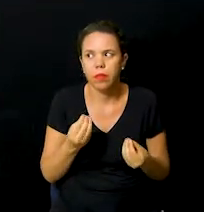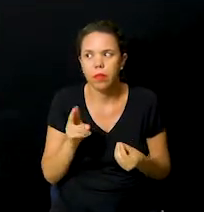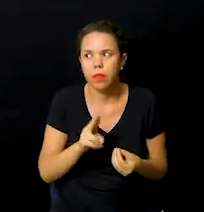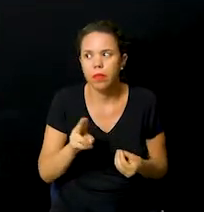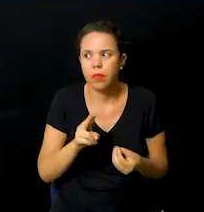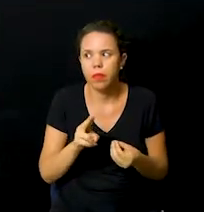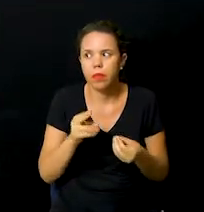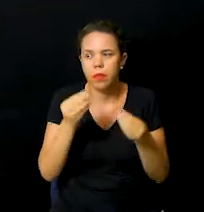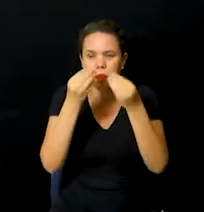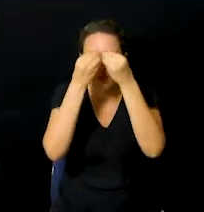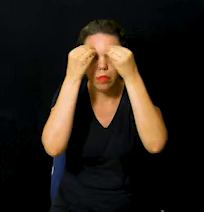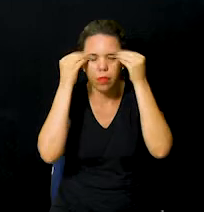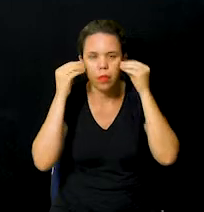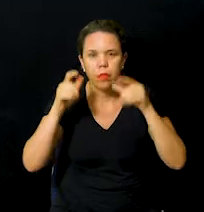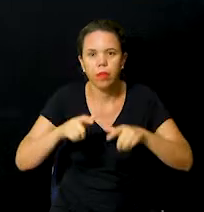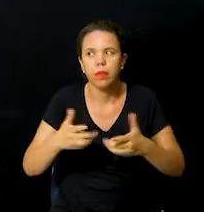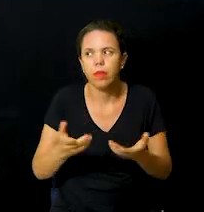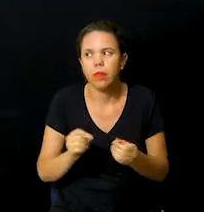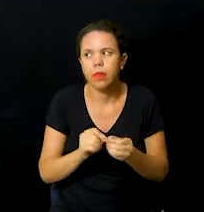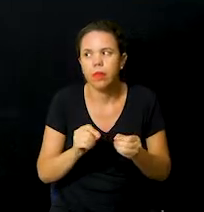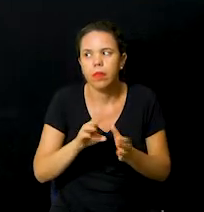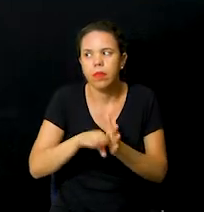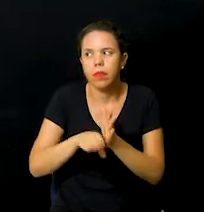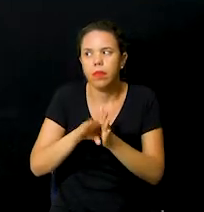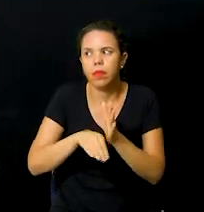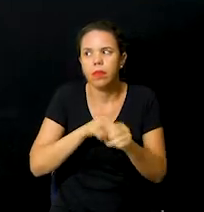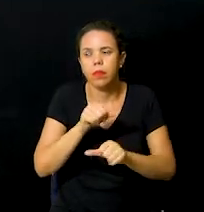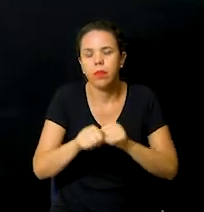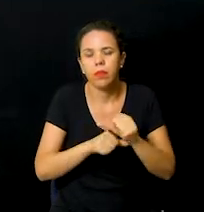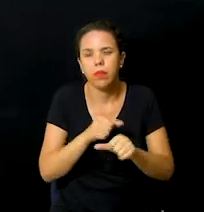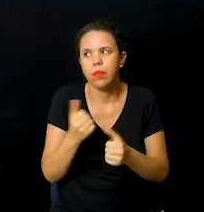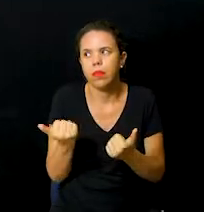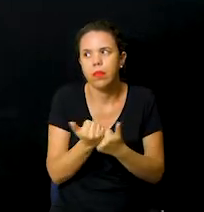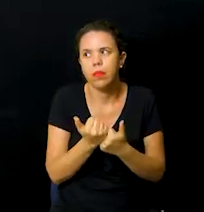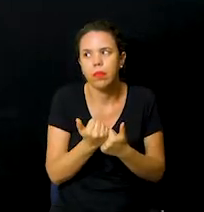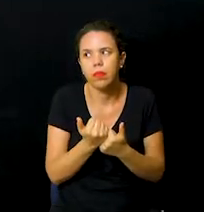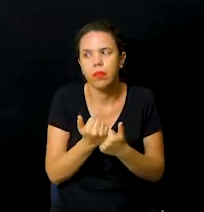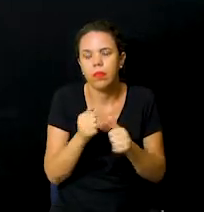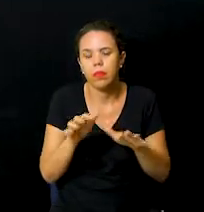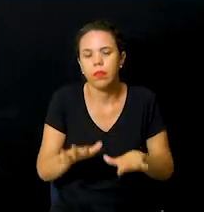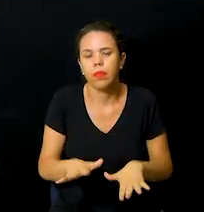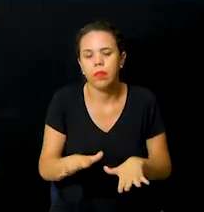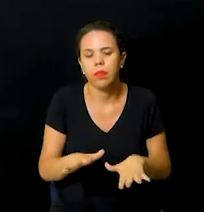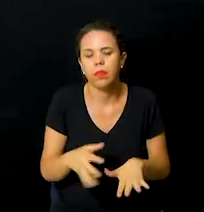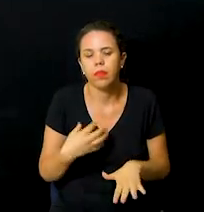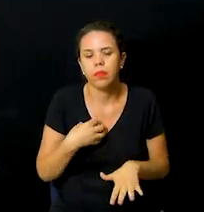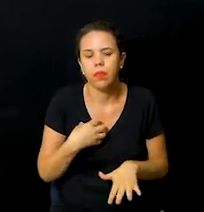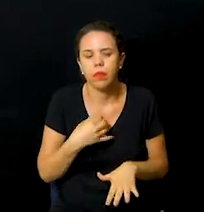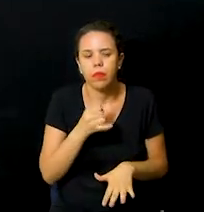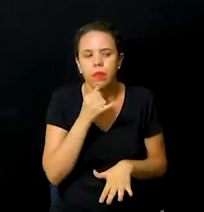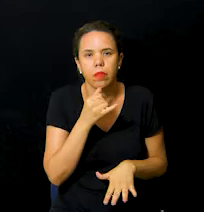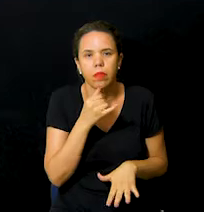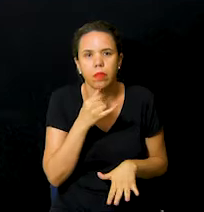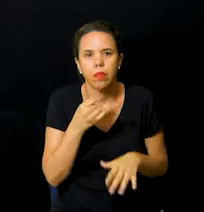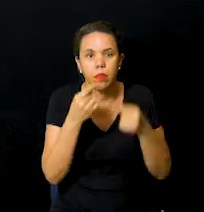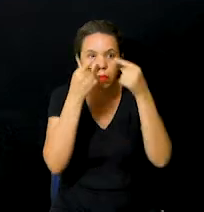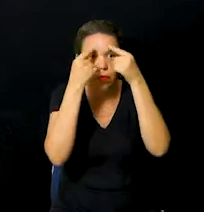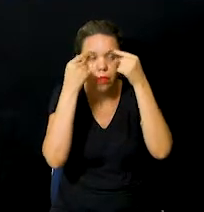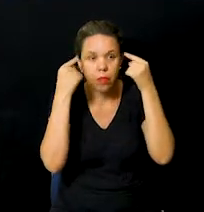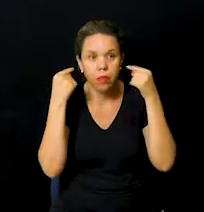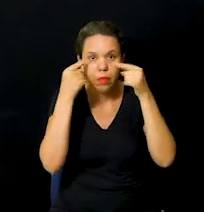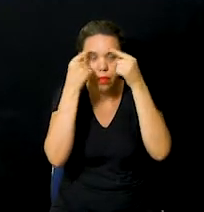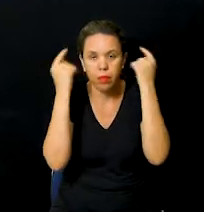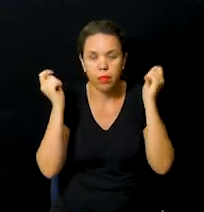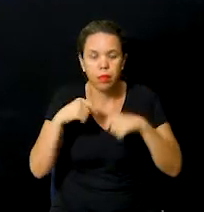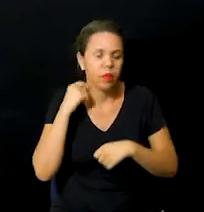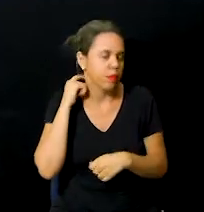através dessa marcação aonde a gente vai tirar e aonde vai ficar. Dessa forma, nessa marcação, ainda